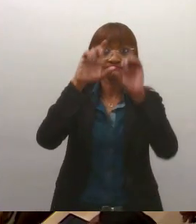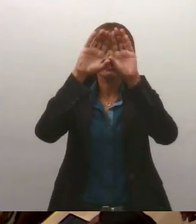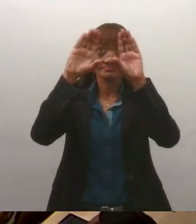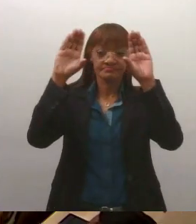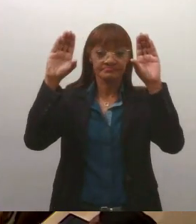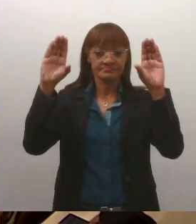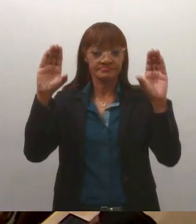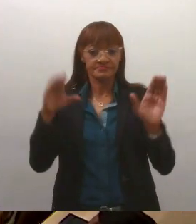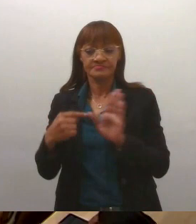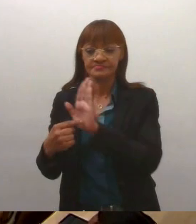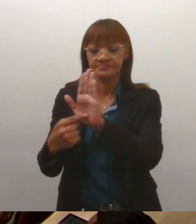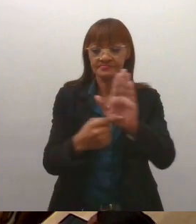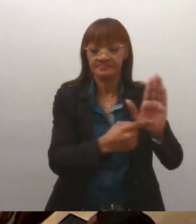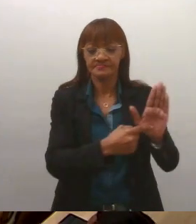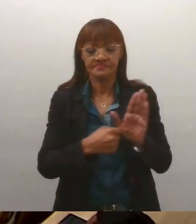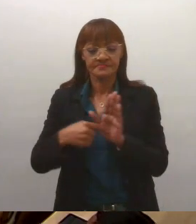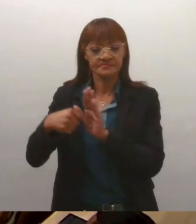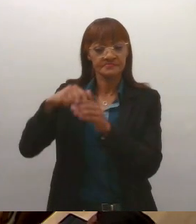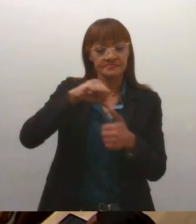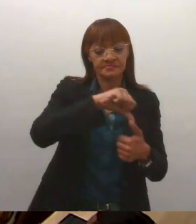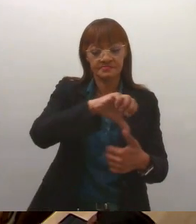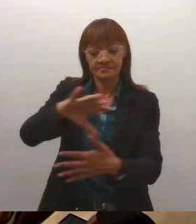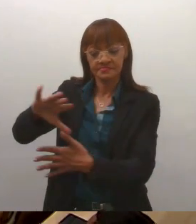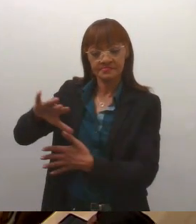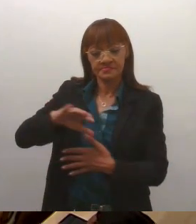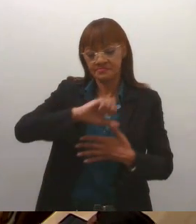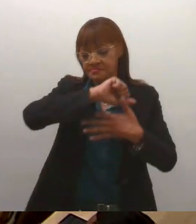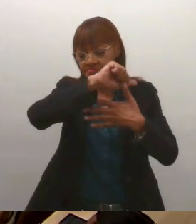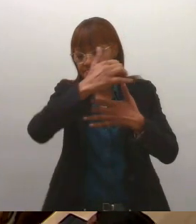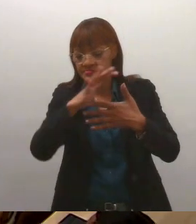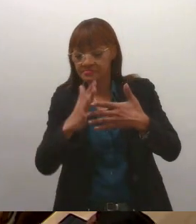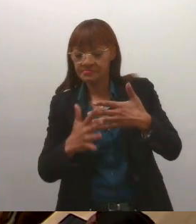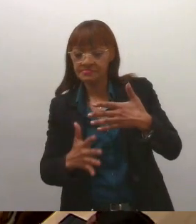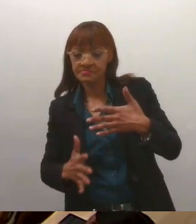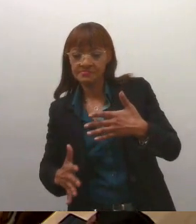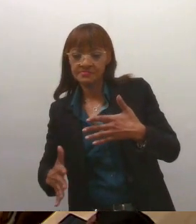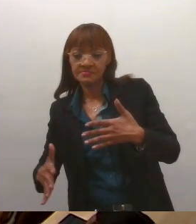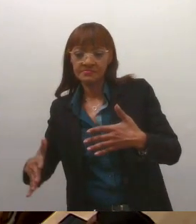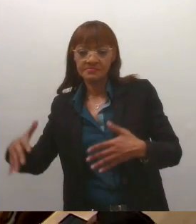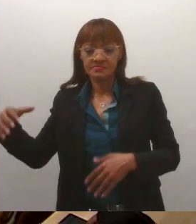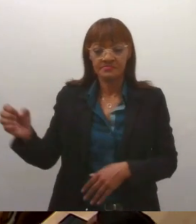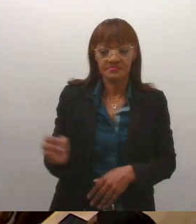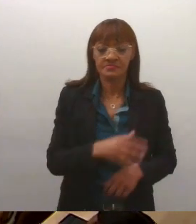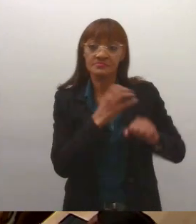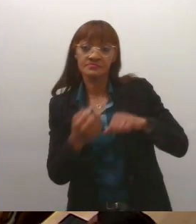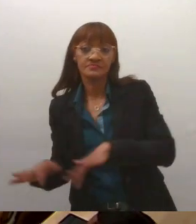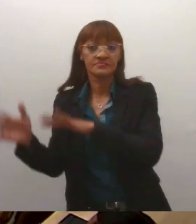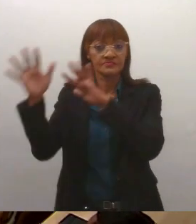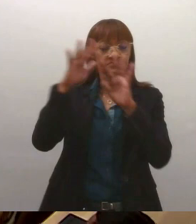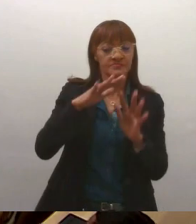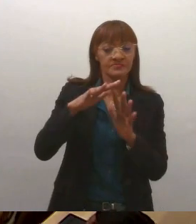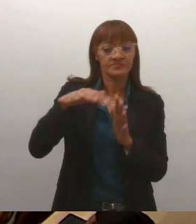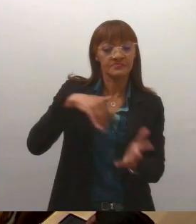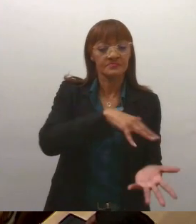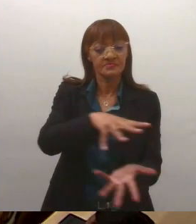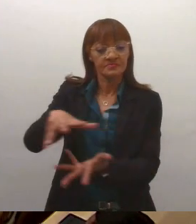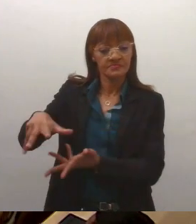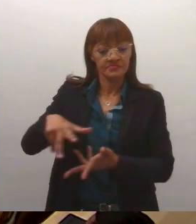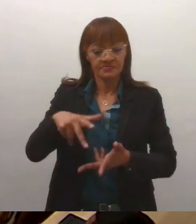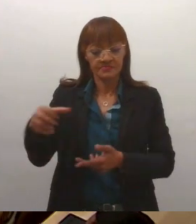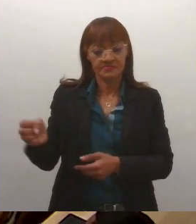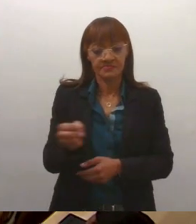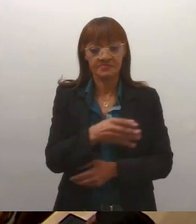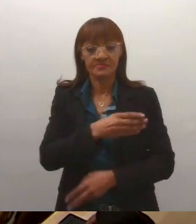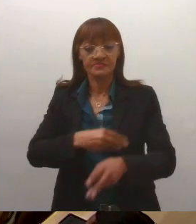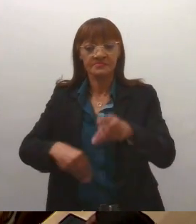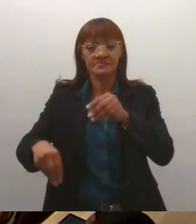da América, iluminando ao sol do novo mundo. Do que a terra mais